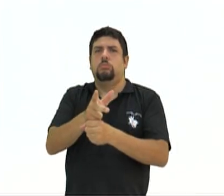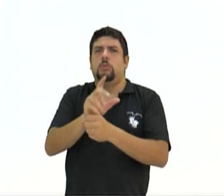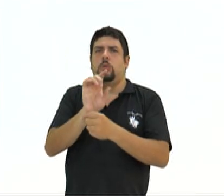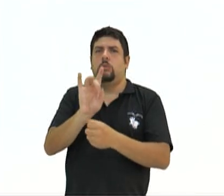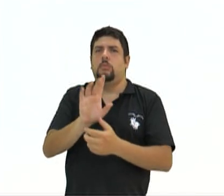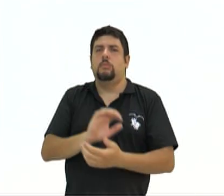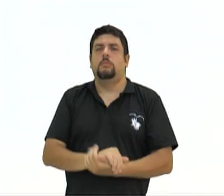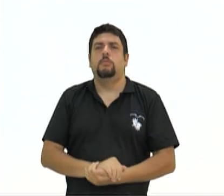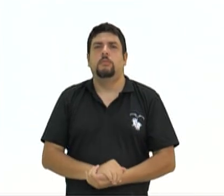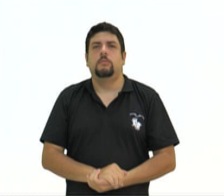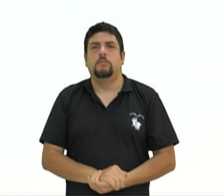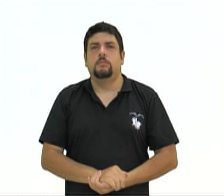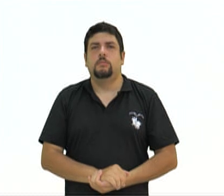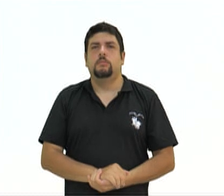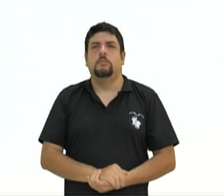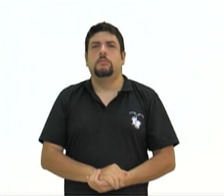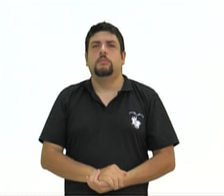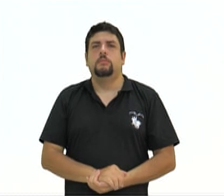estática.